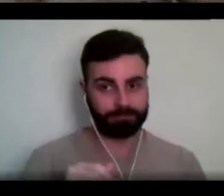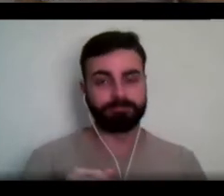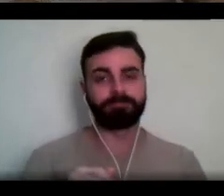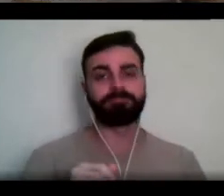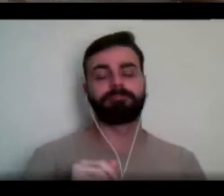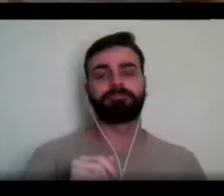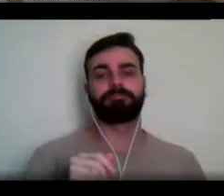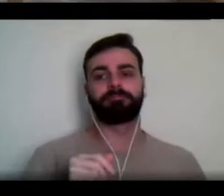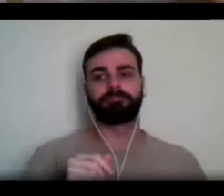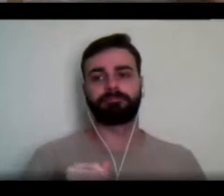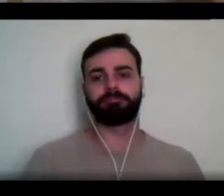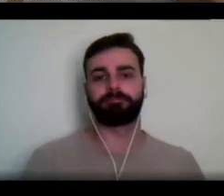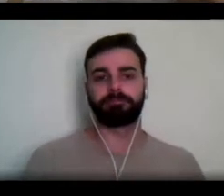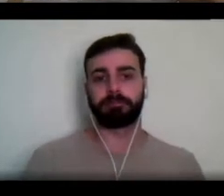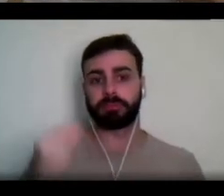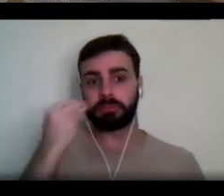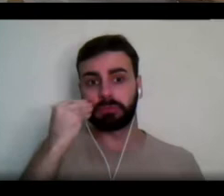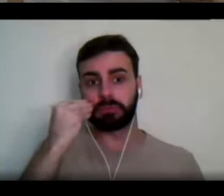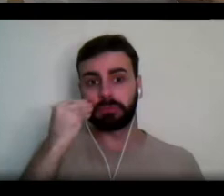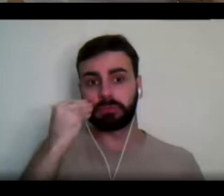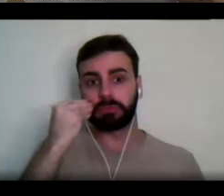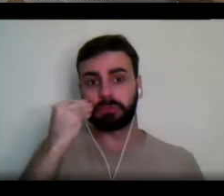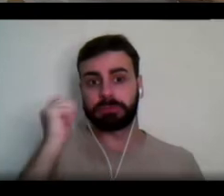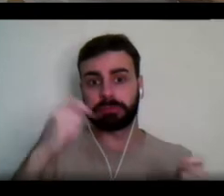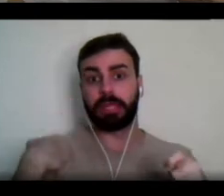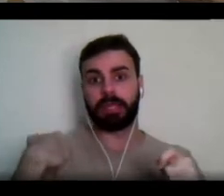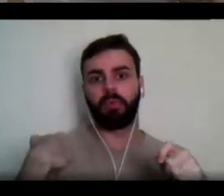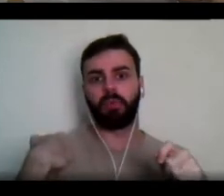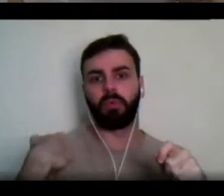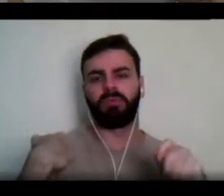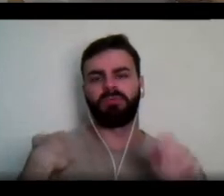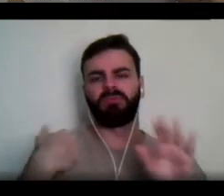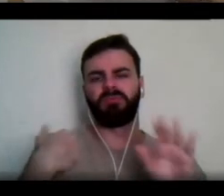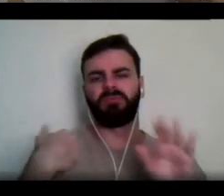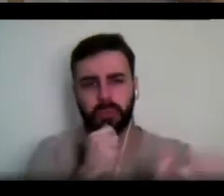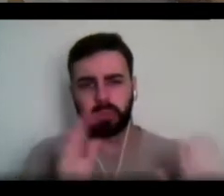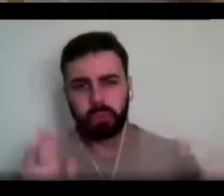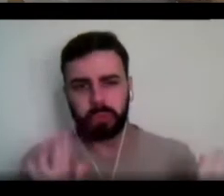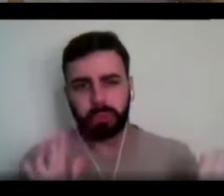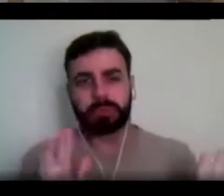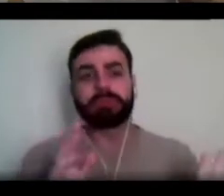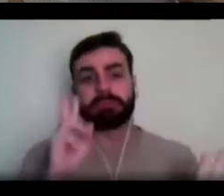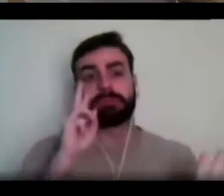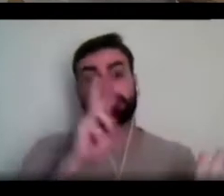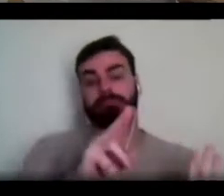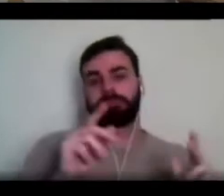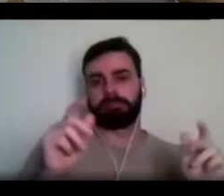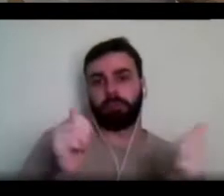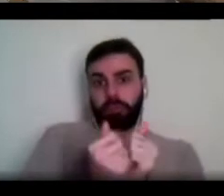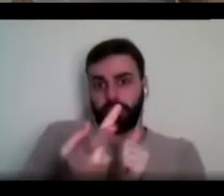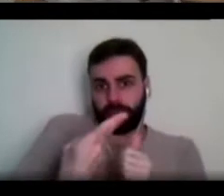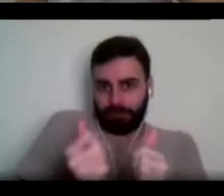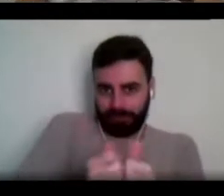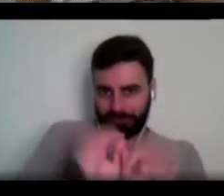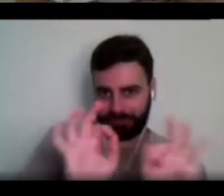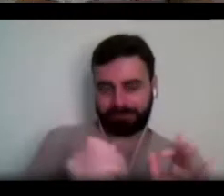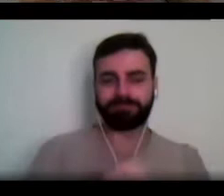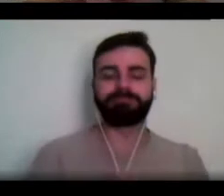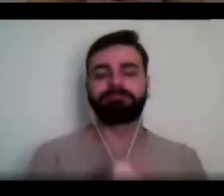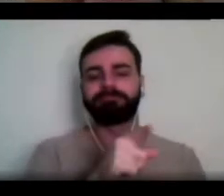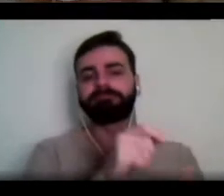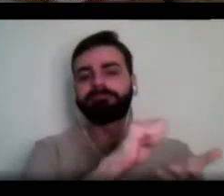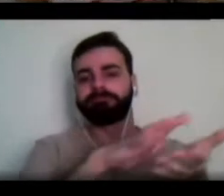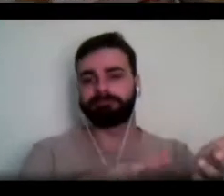seguinte. Deixa eu ver se eu fiz um desenho inicial para ele. Não. Ele começa aqui do zero mesmo. Então, esse exercício ele